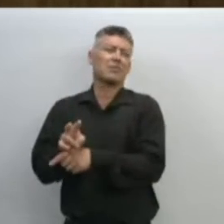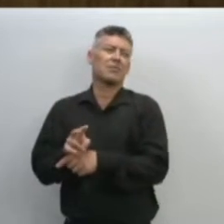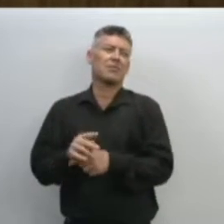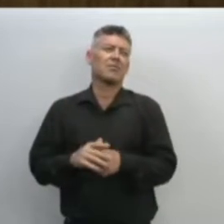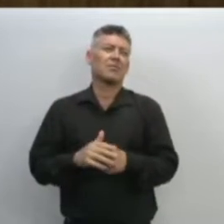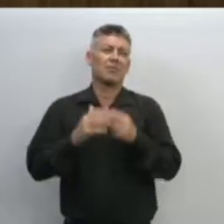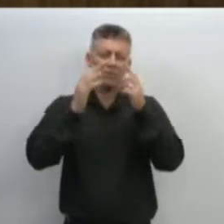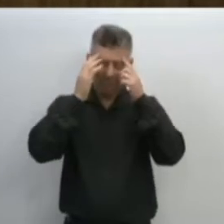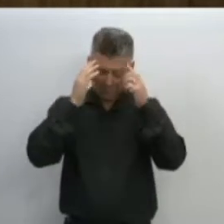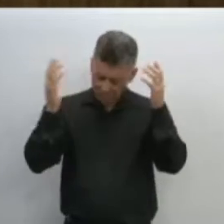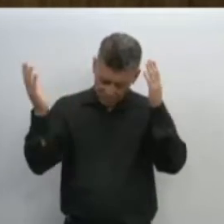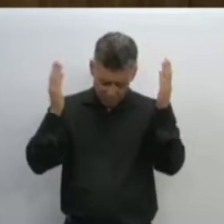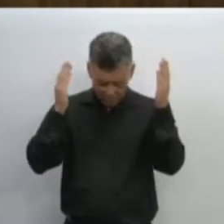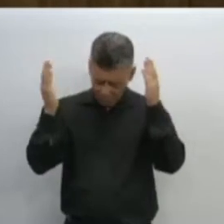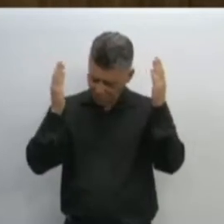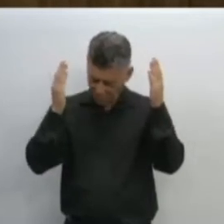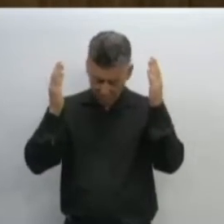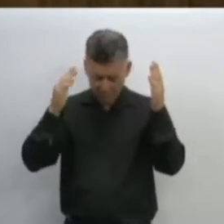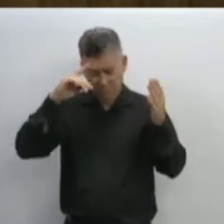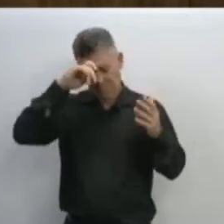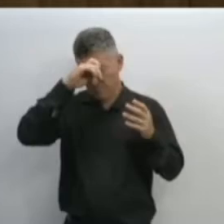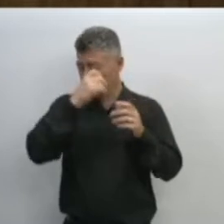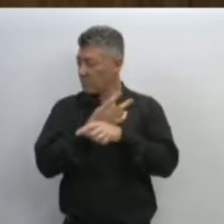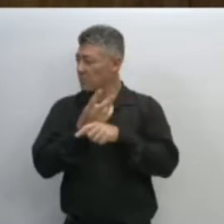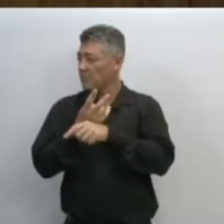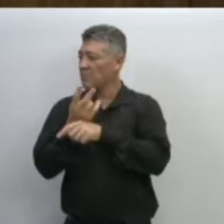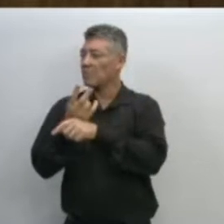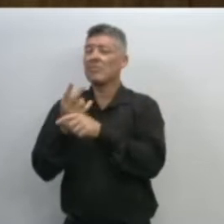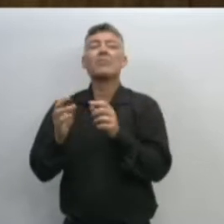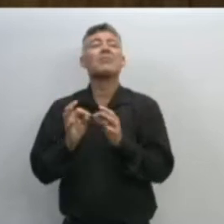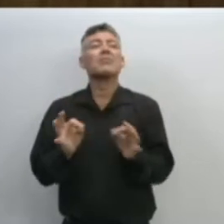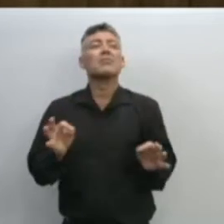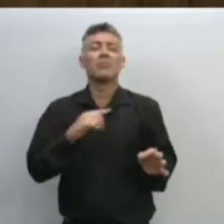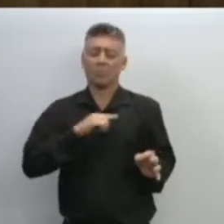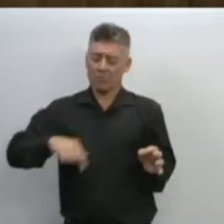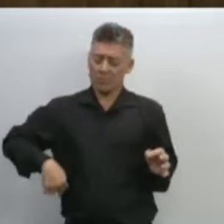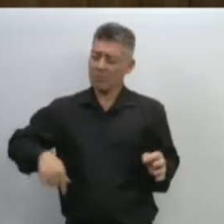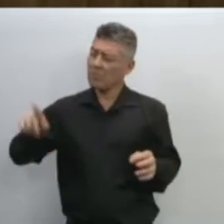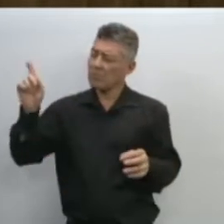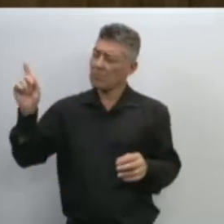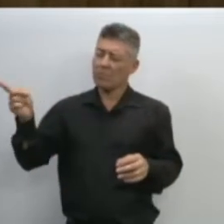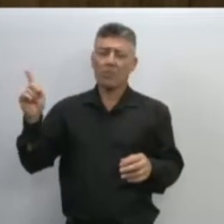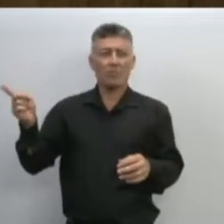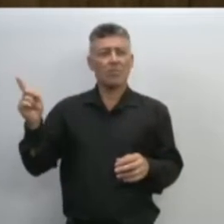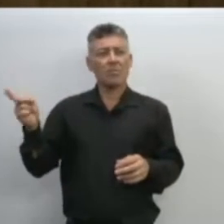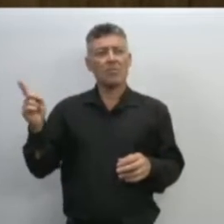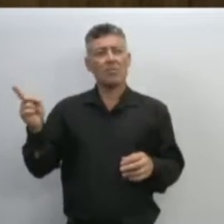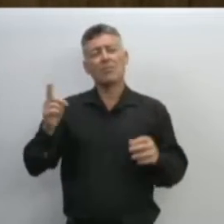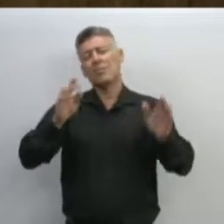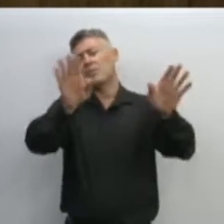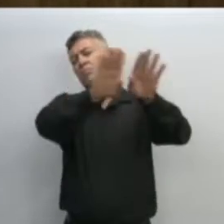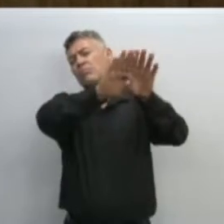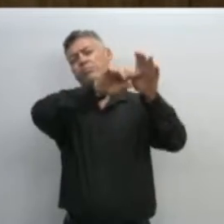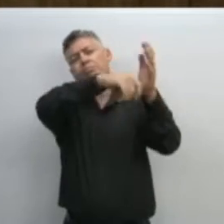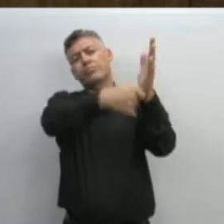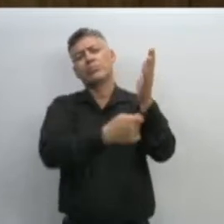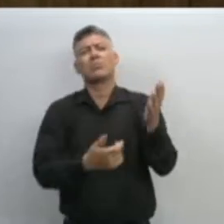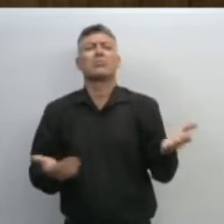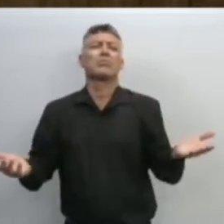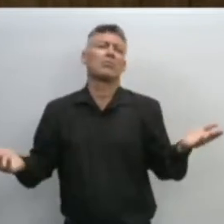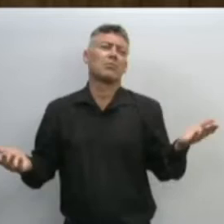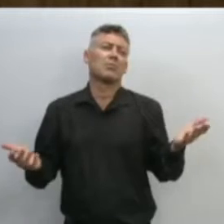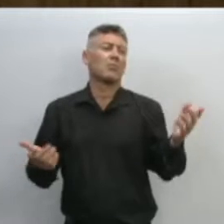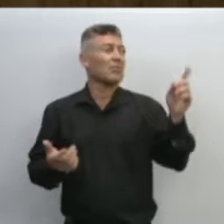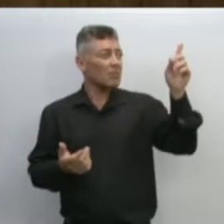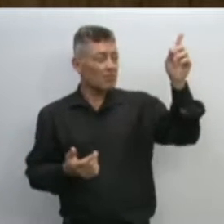surtos psiquiátricos, procurando as UPAs, porque simplesmente o governo do estado achou de fechar o João